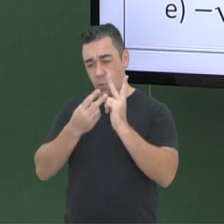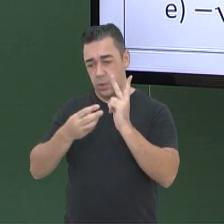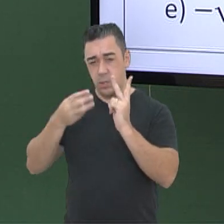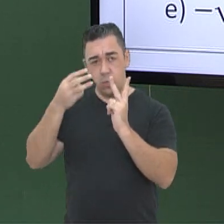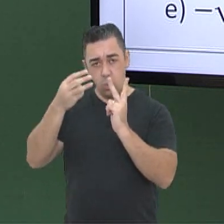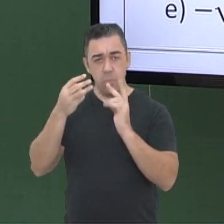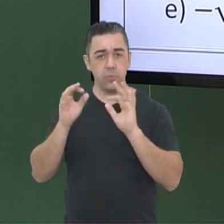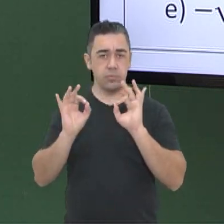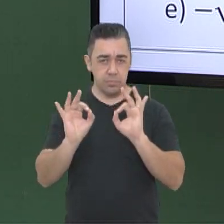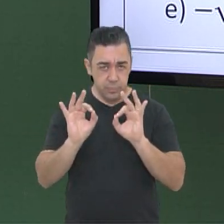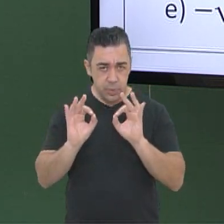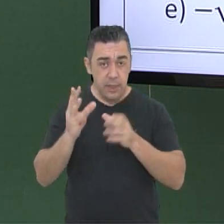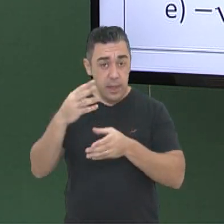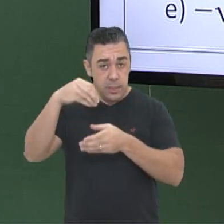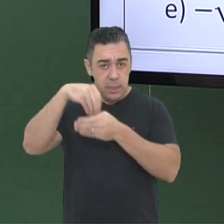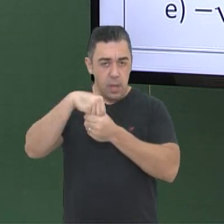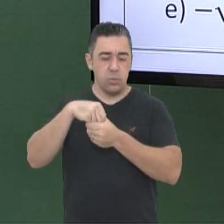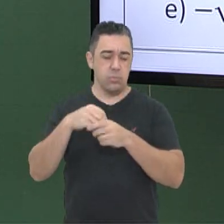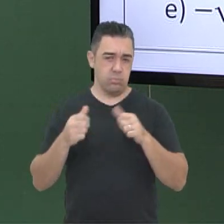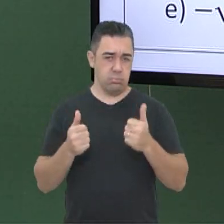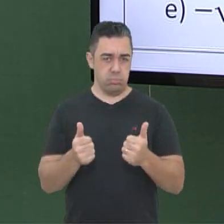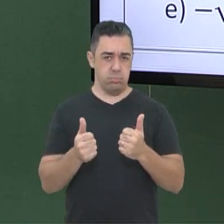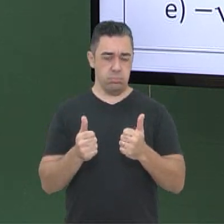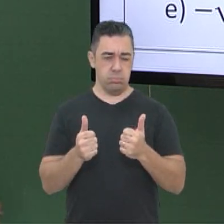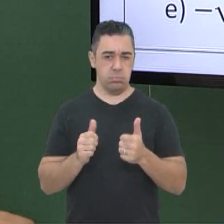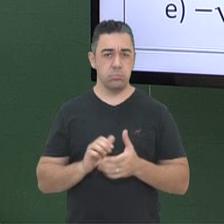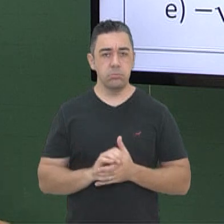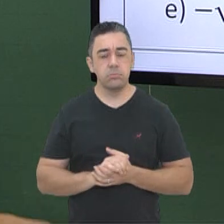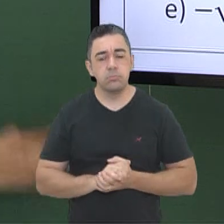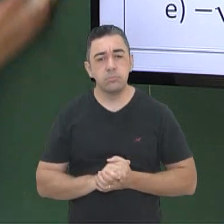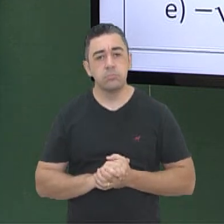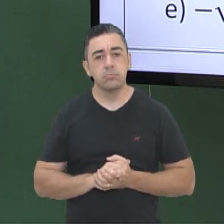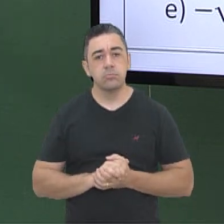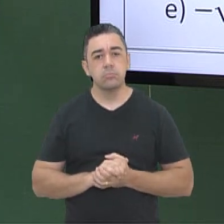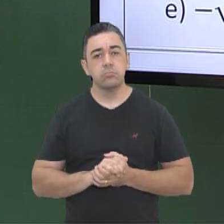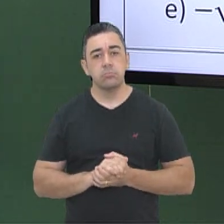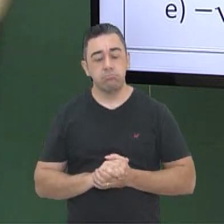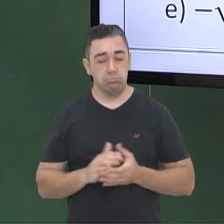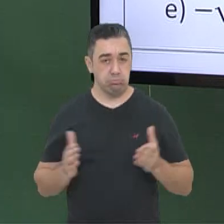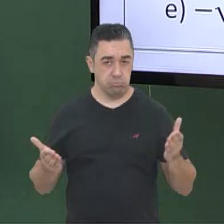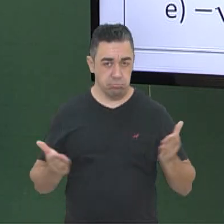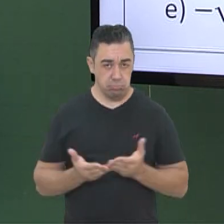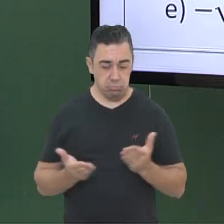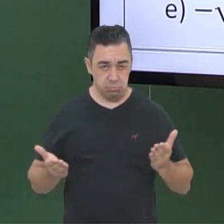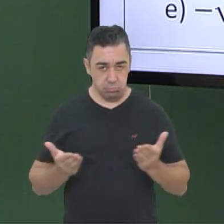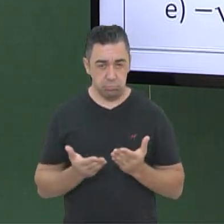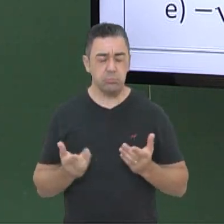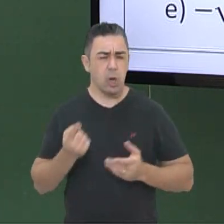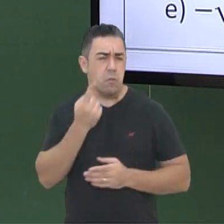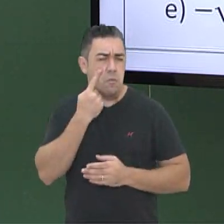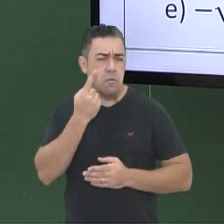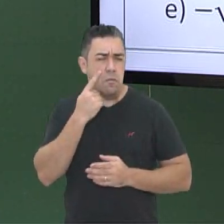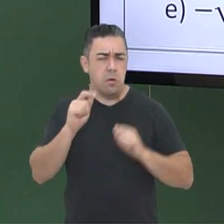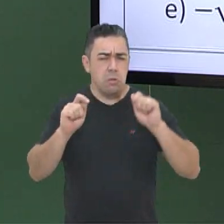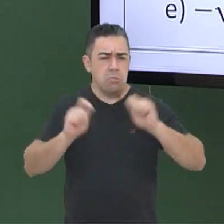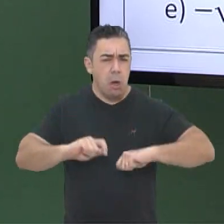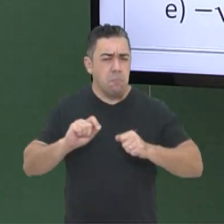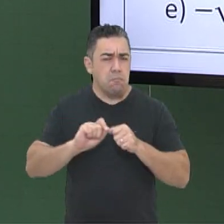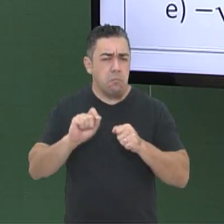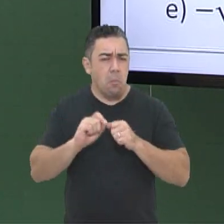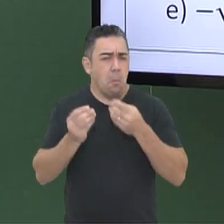de 2 ao cubo dentro da raiz, ok? Muito bem. Agora, vamos ver o que dá para fazer